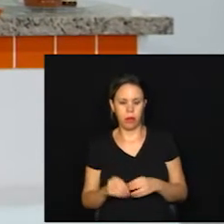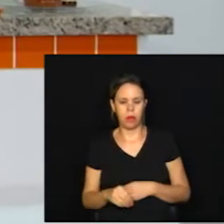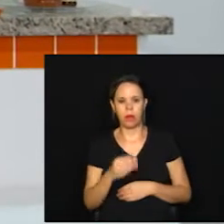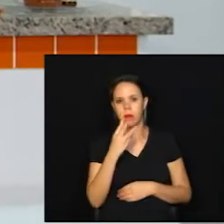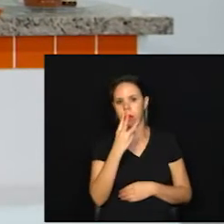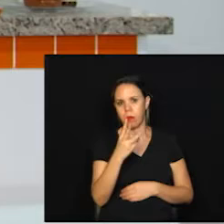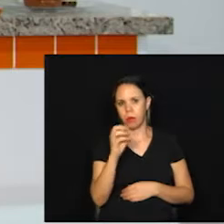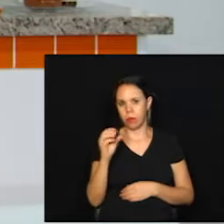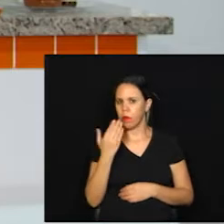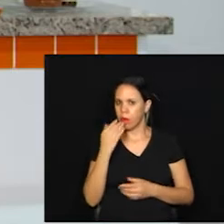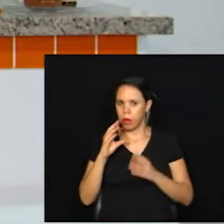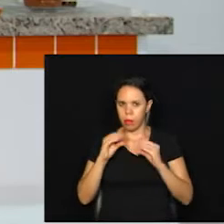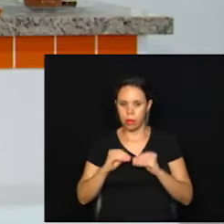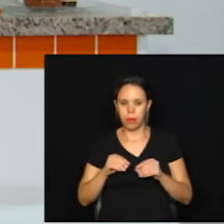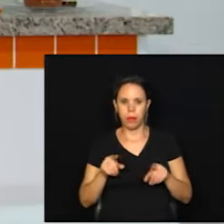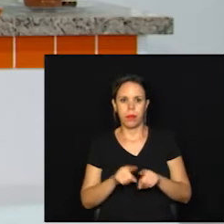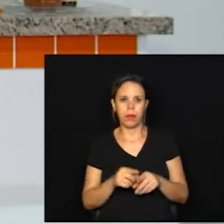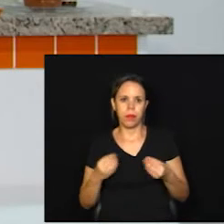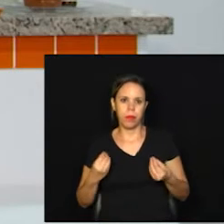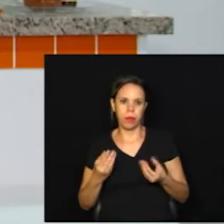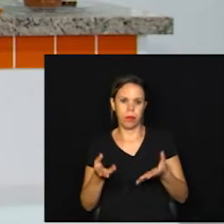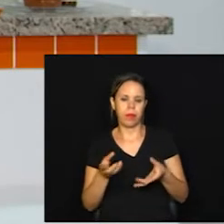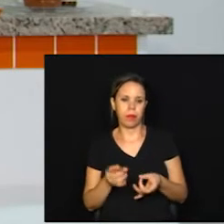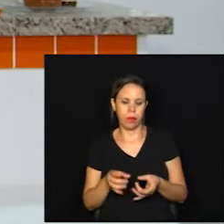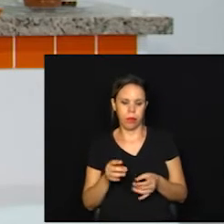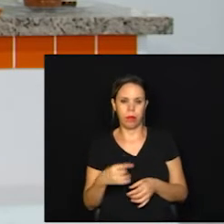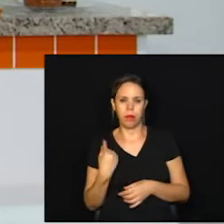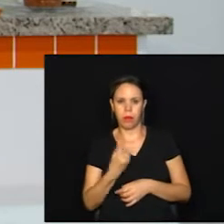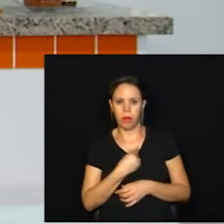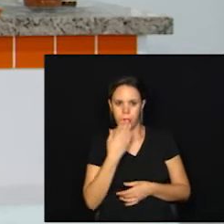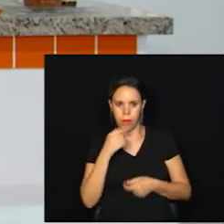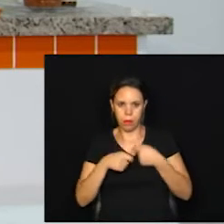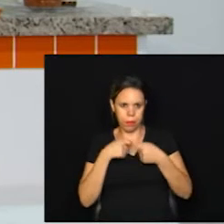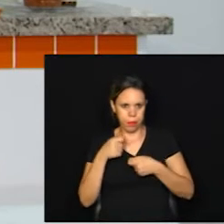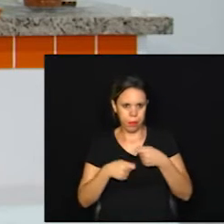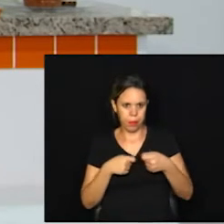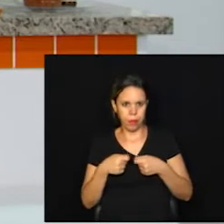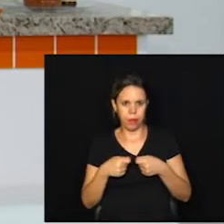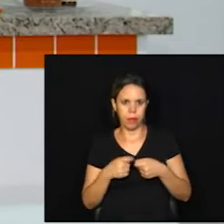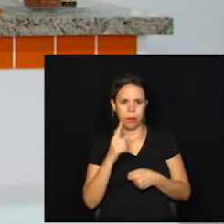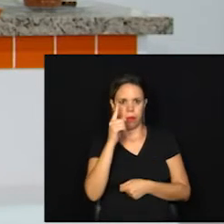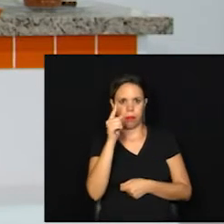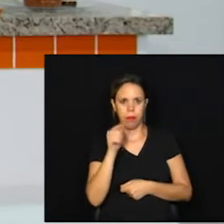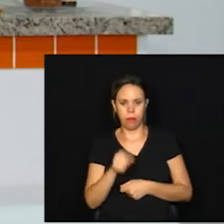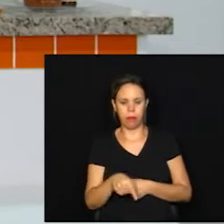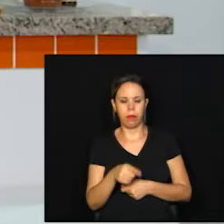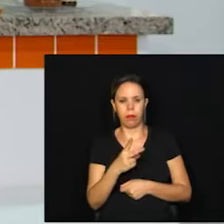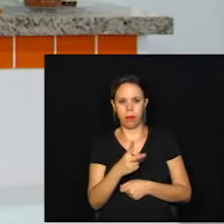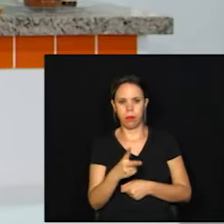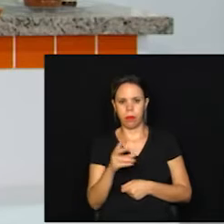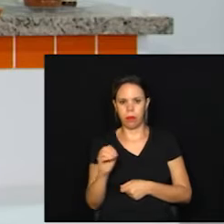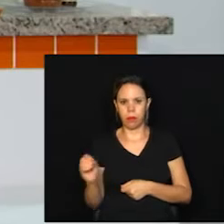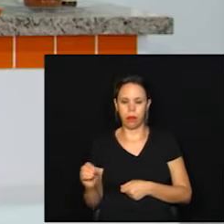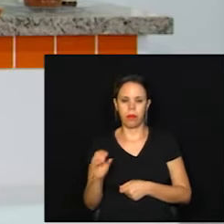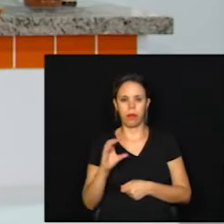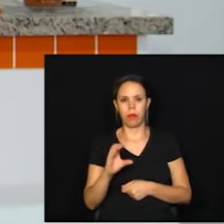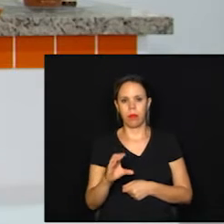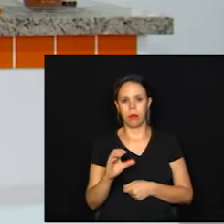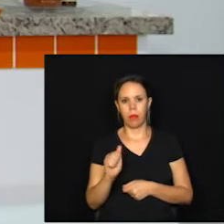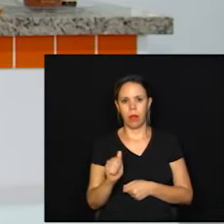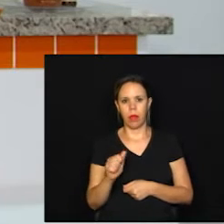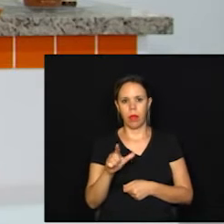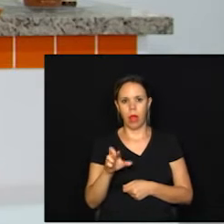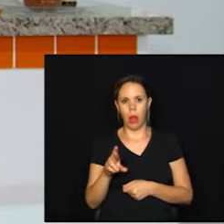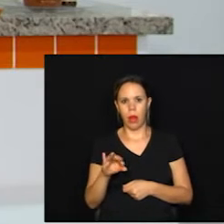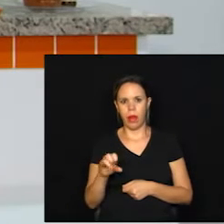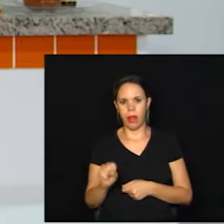300 jantares que a gente serve. Nossa alimentação é baseada em 1.200 calorias, que é necessidade mínima